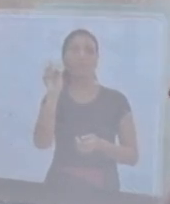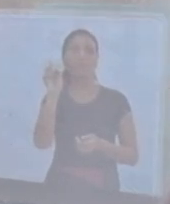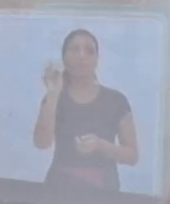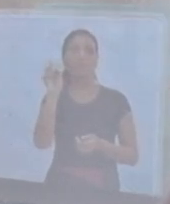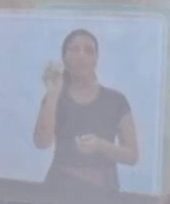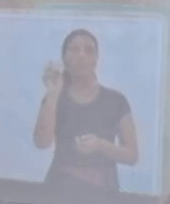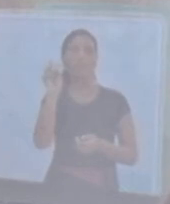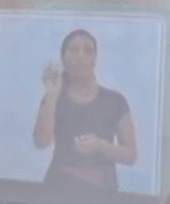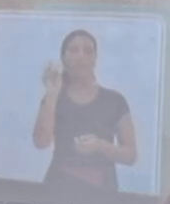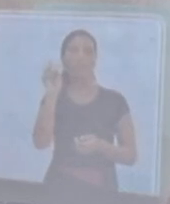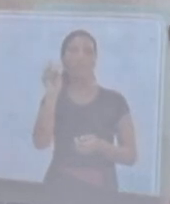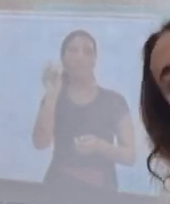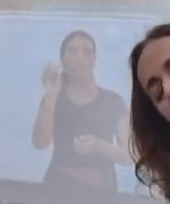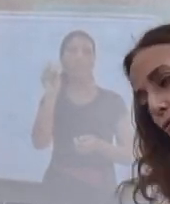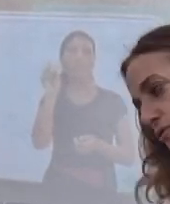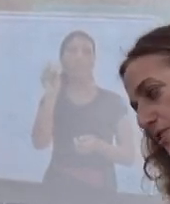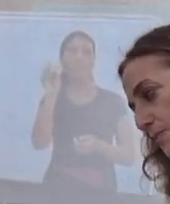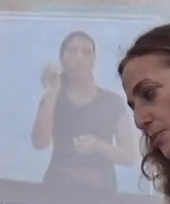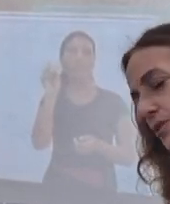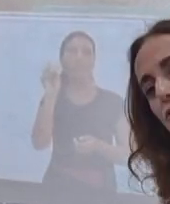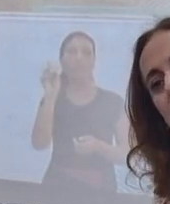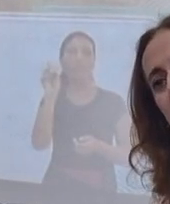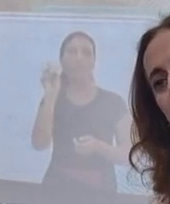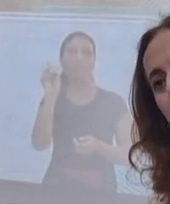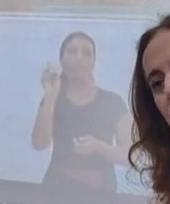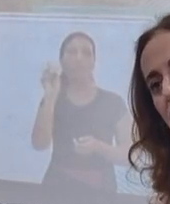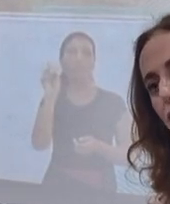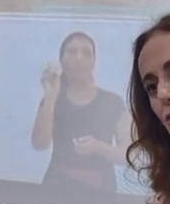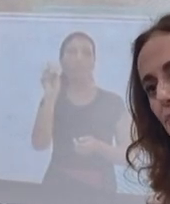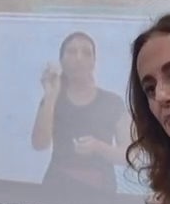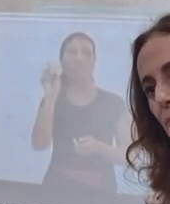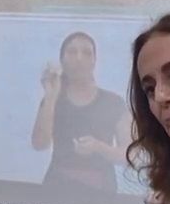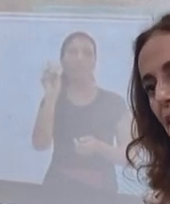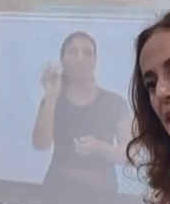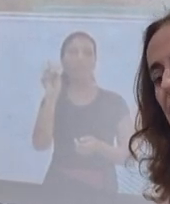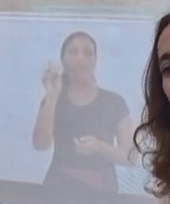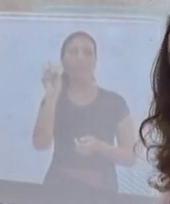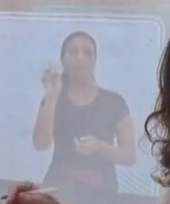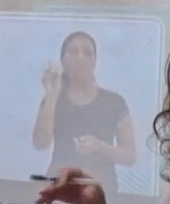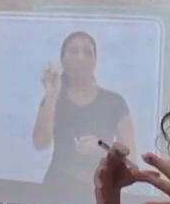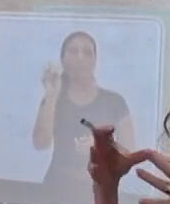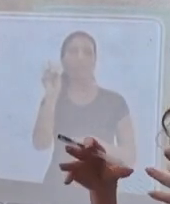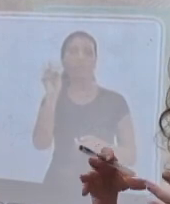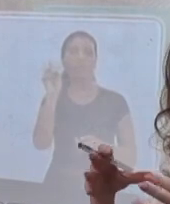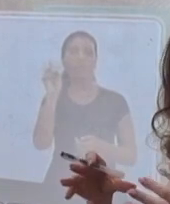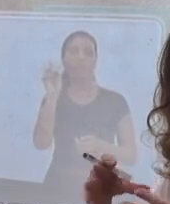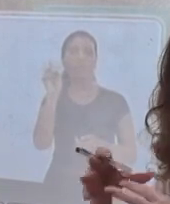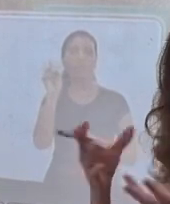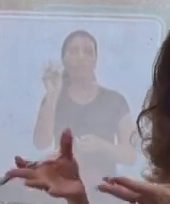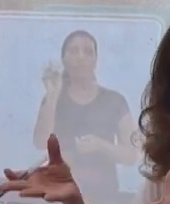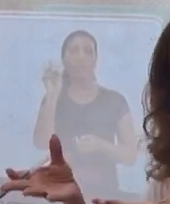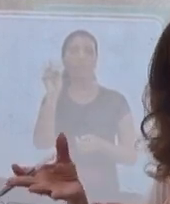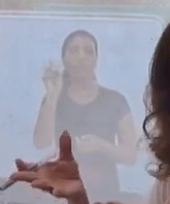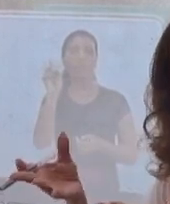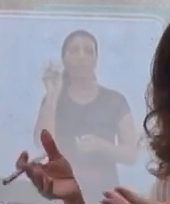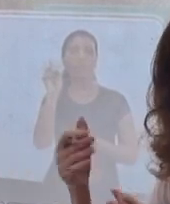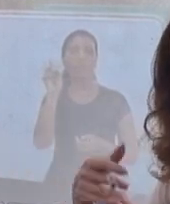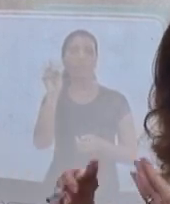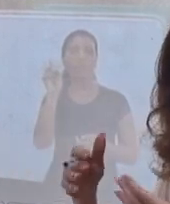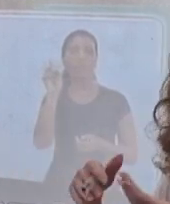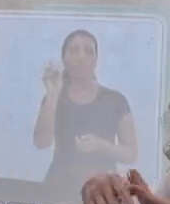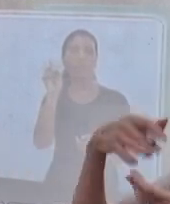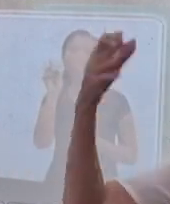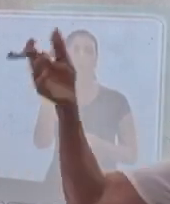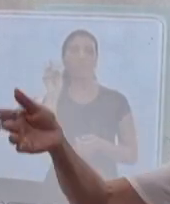início as pessoas iam, a gente tinha alunos da frente de desenho industrial que queriam fazer um produto. E